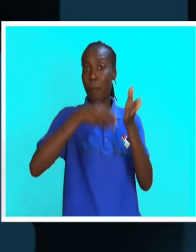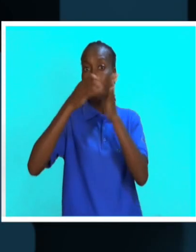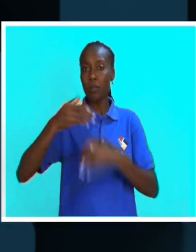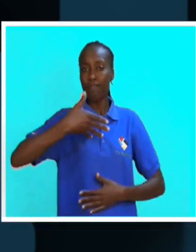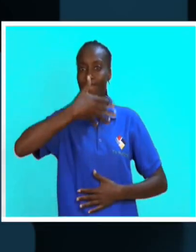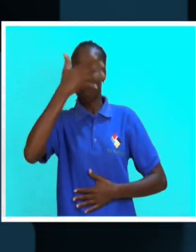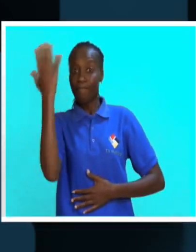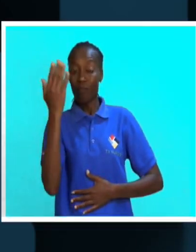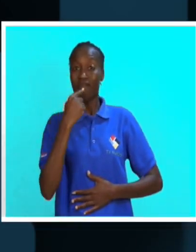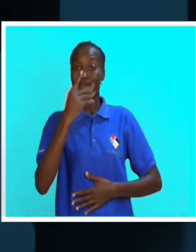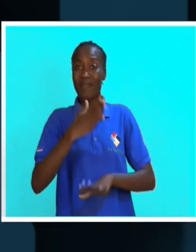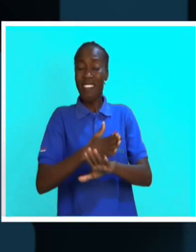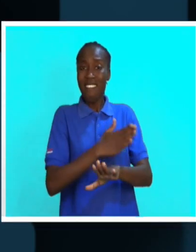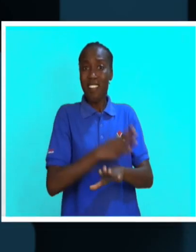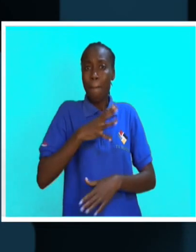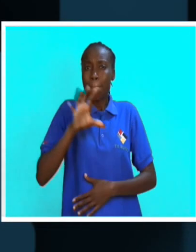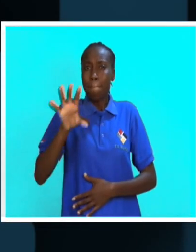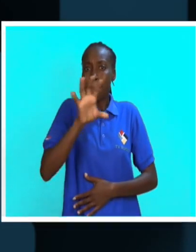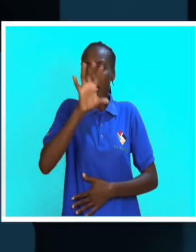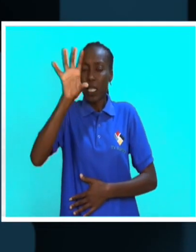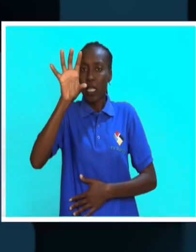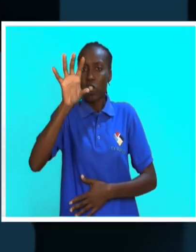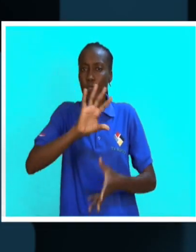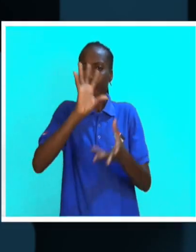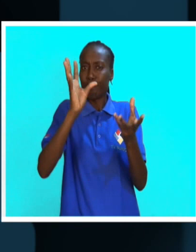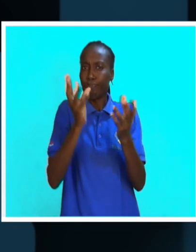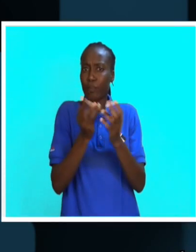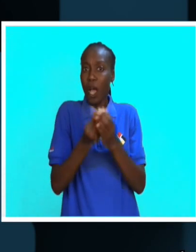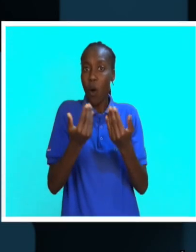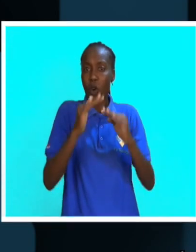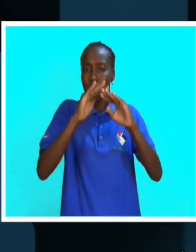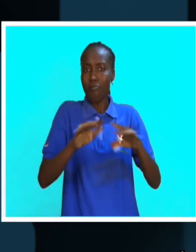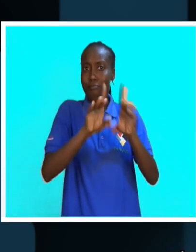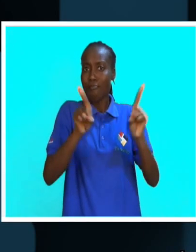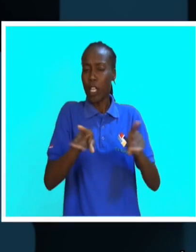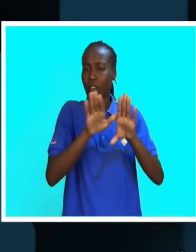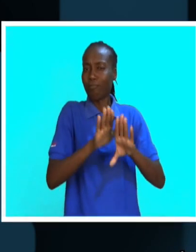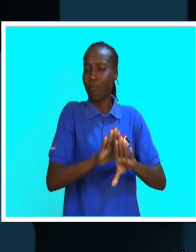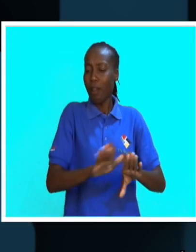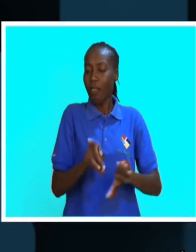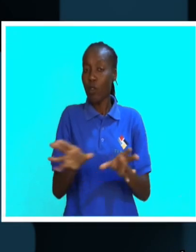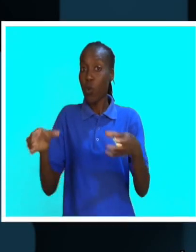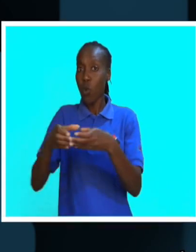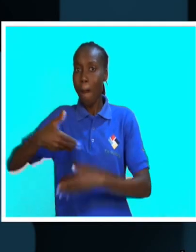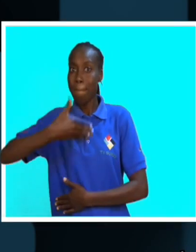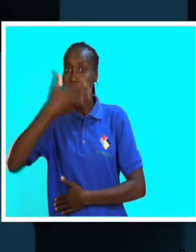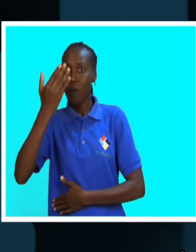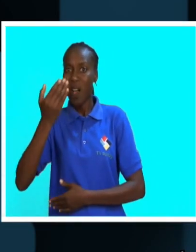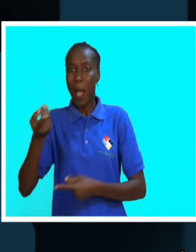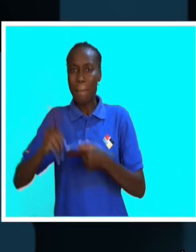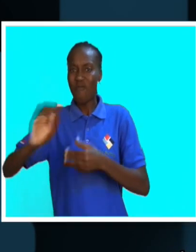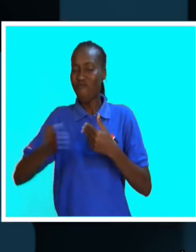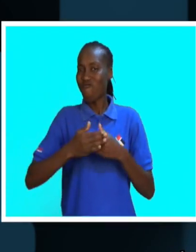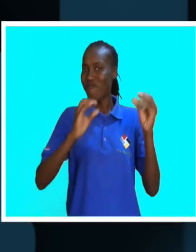pessoas albinas que se verificou um pouco por todo o país, a tranquilidade deste grupo social não mais